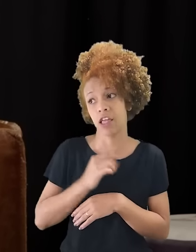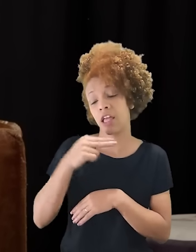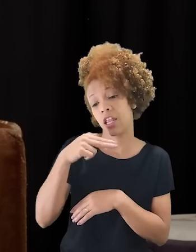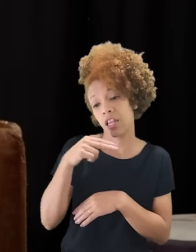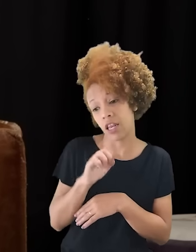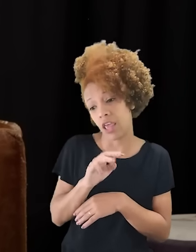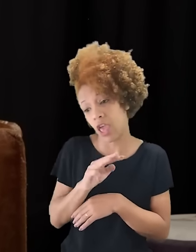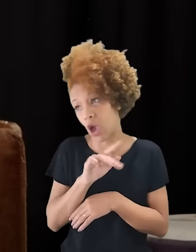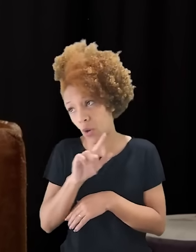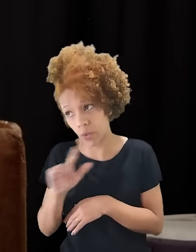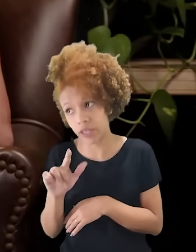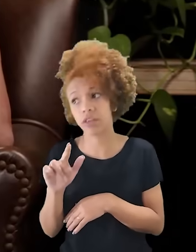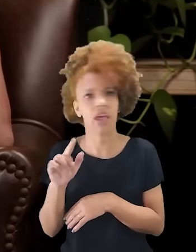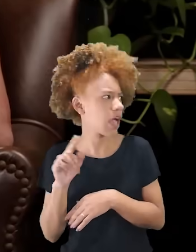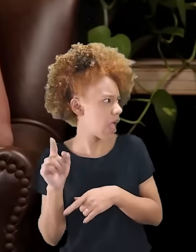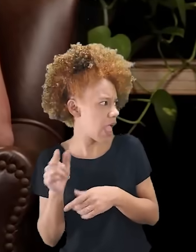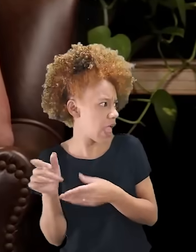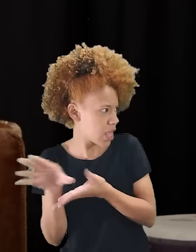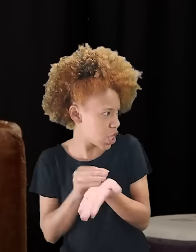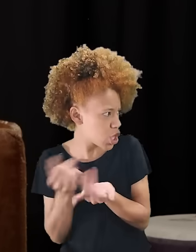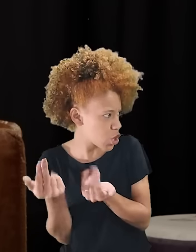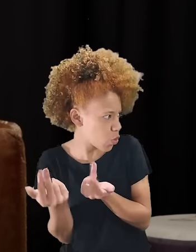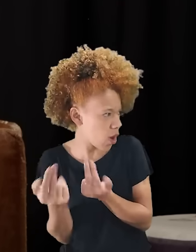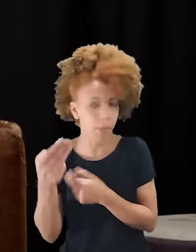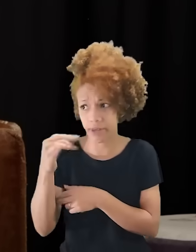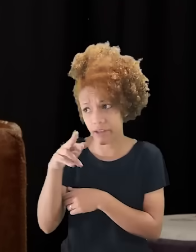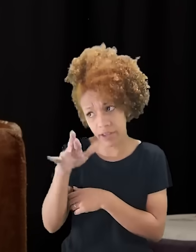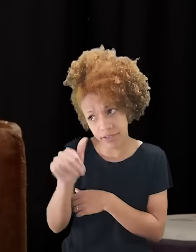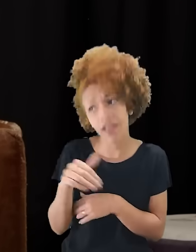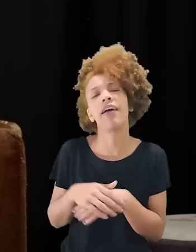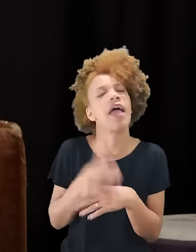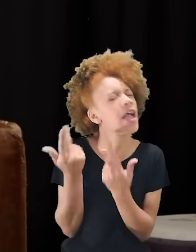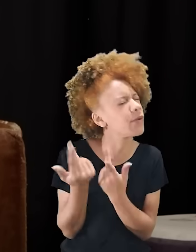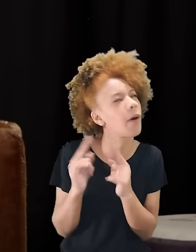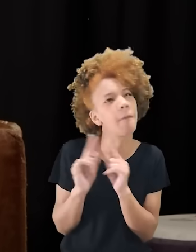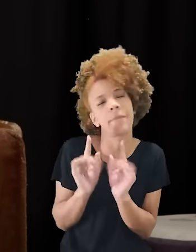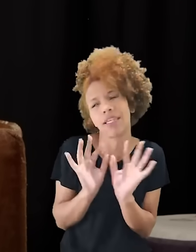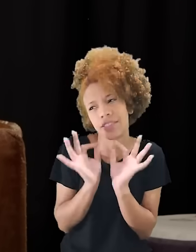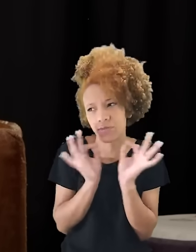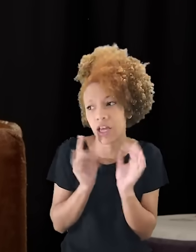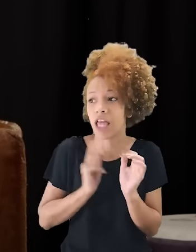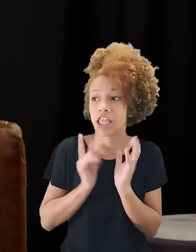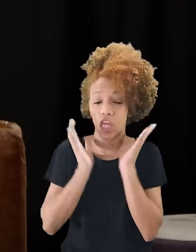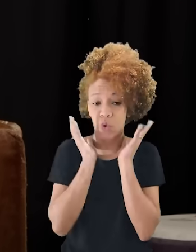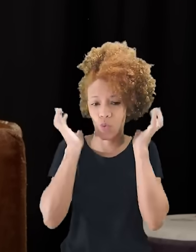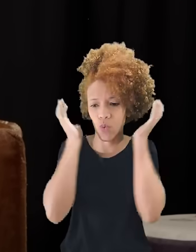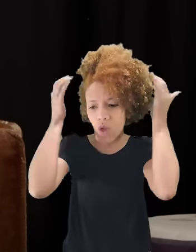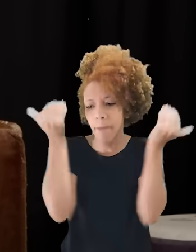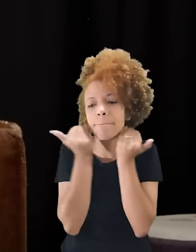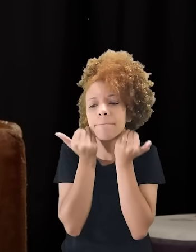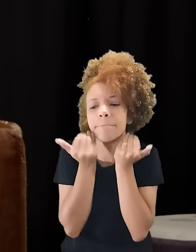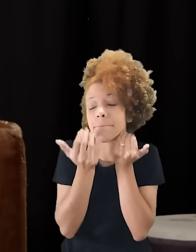wintor a Miranda do diand ela é igualzinha mas uma versão mais cute assim ela tem um cabelo bem